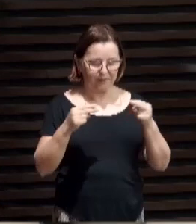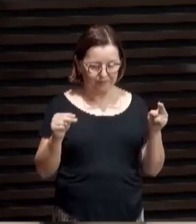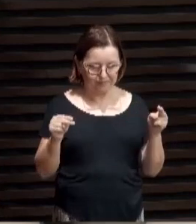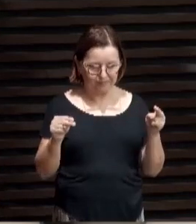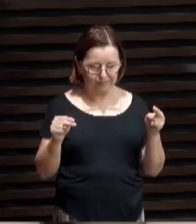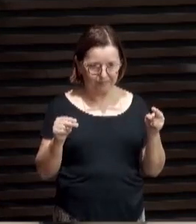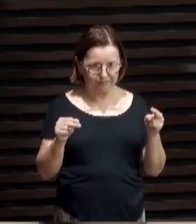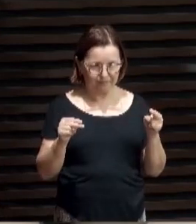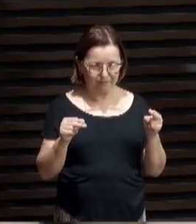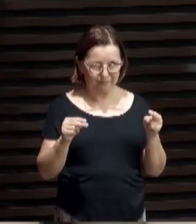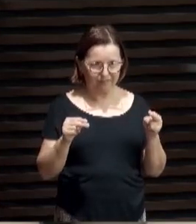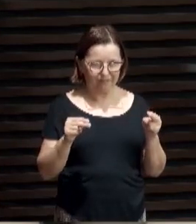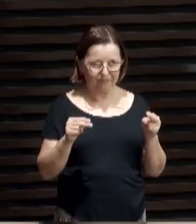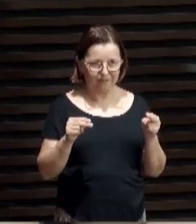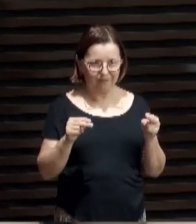que usa.